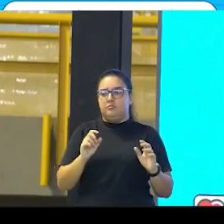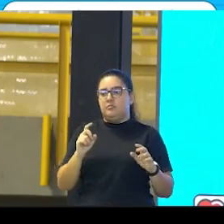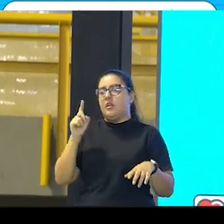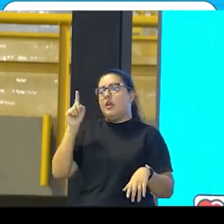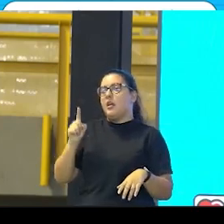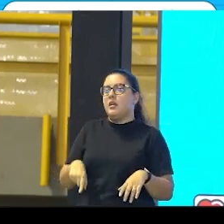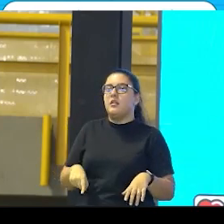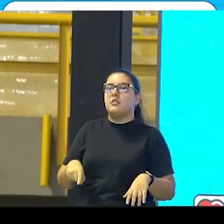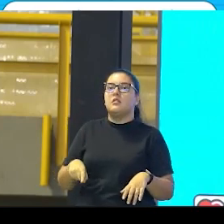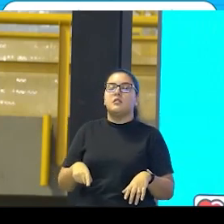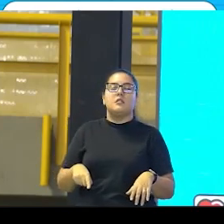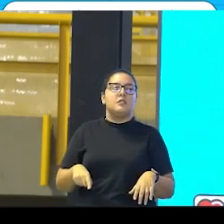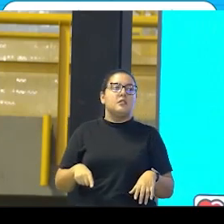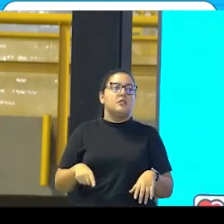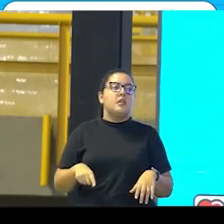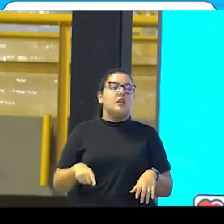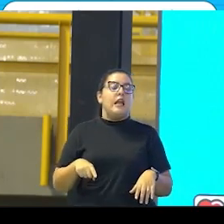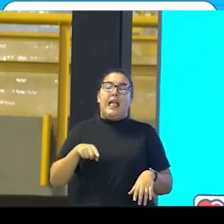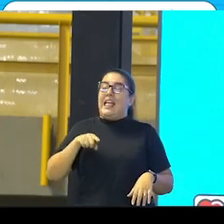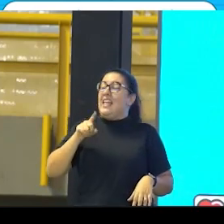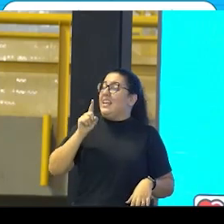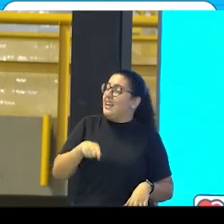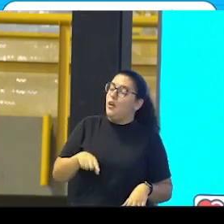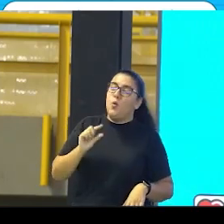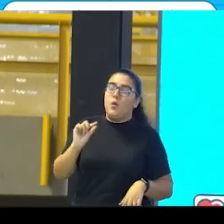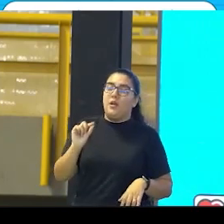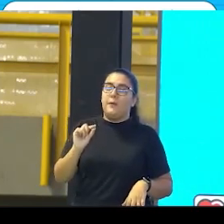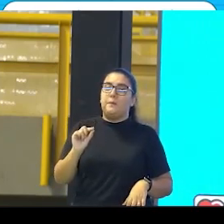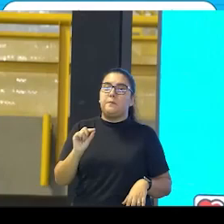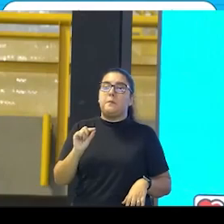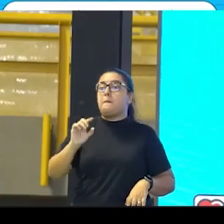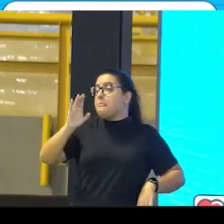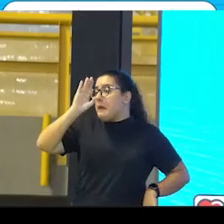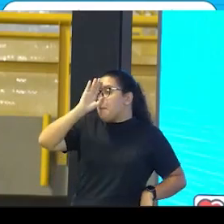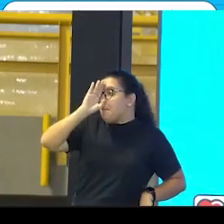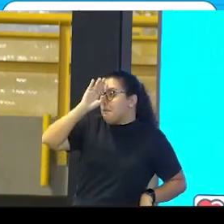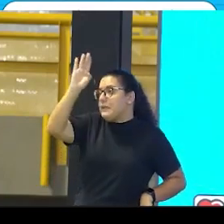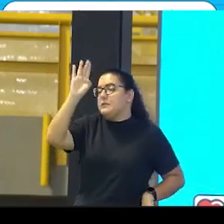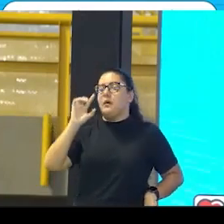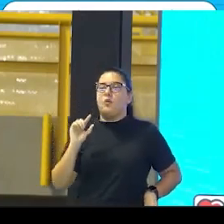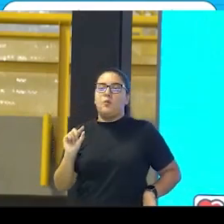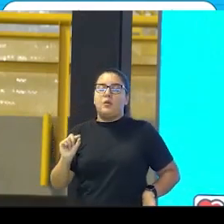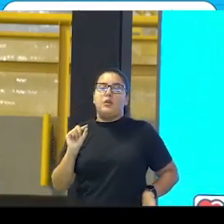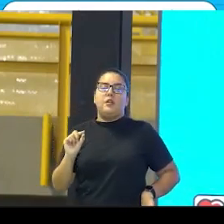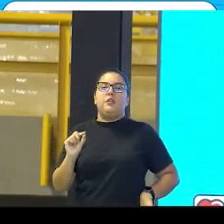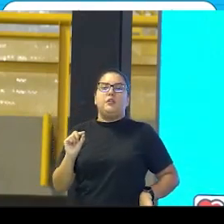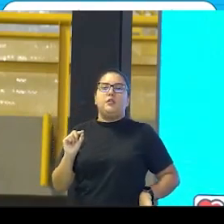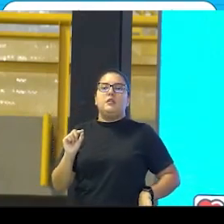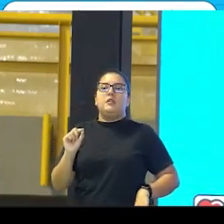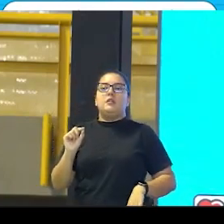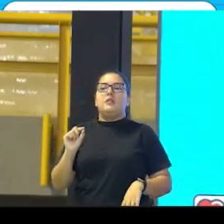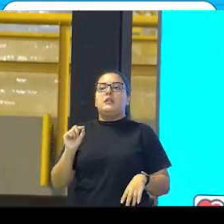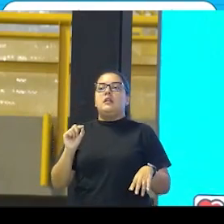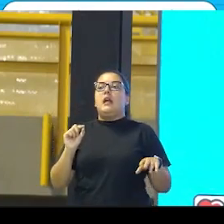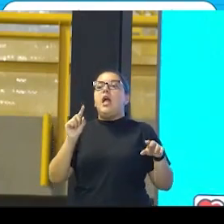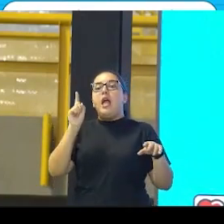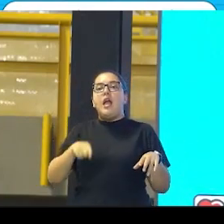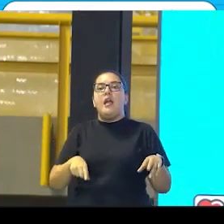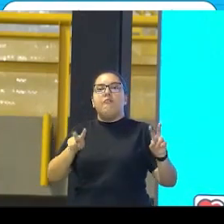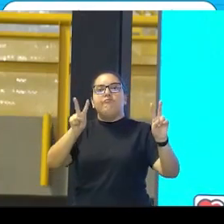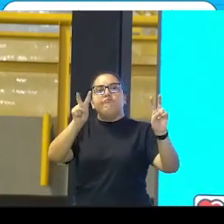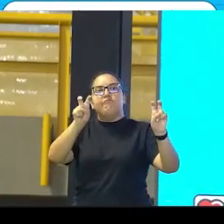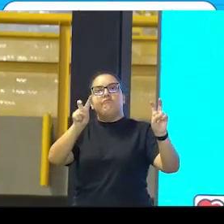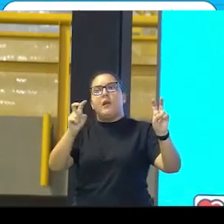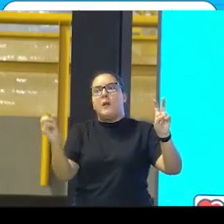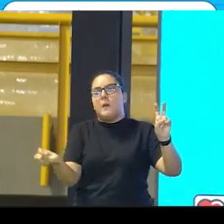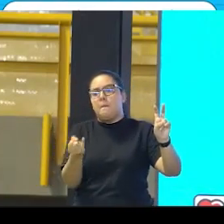é um dos, se não for o principal, é um dos principais fatores